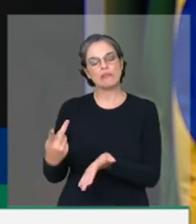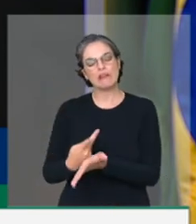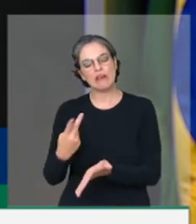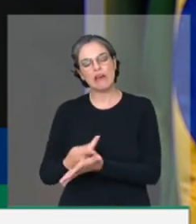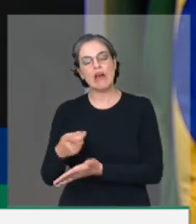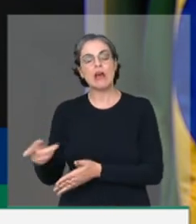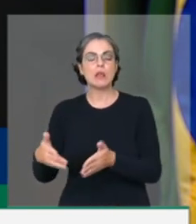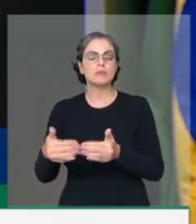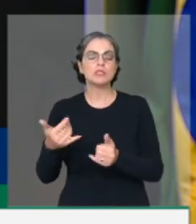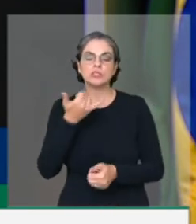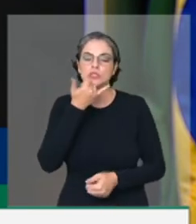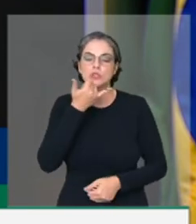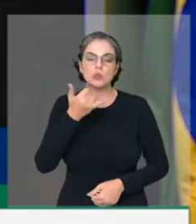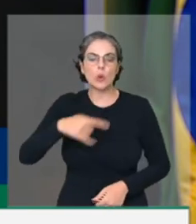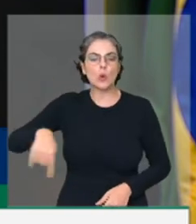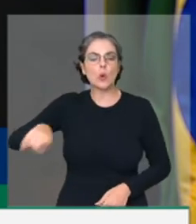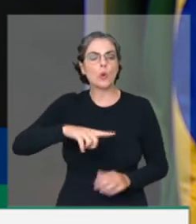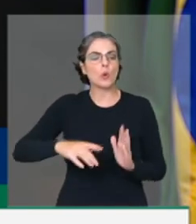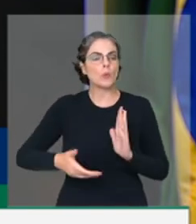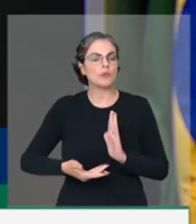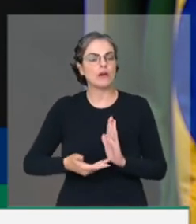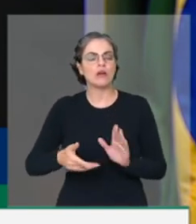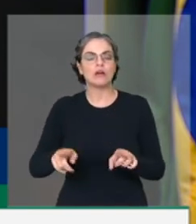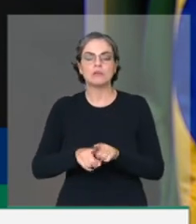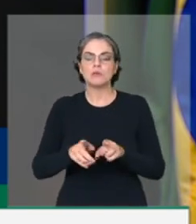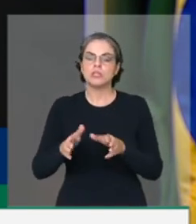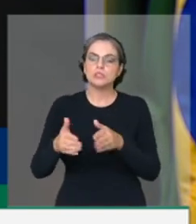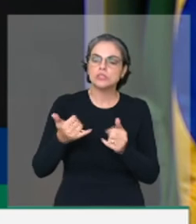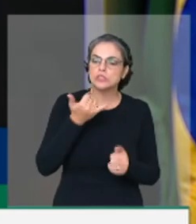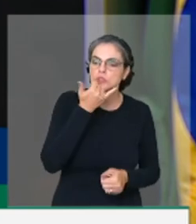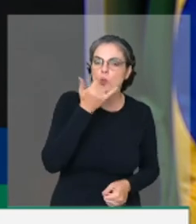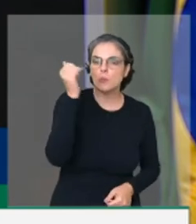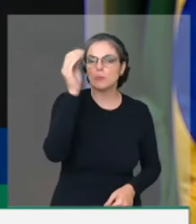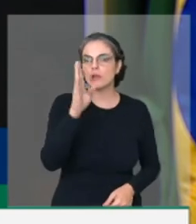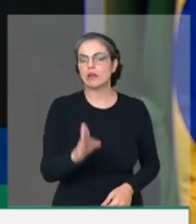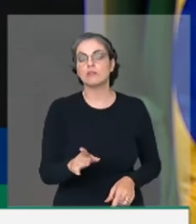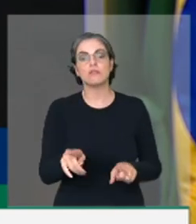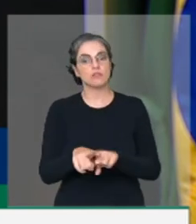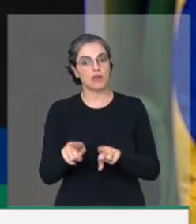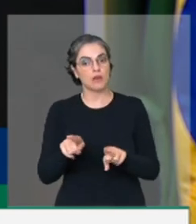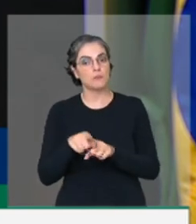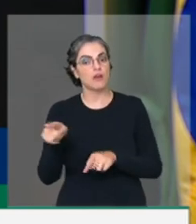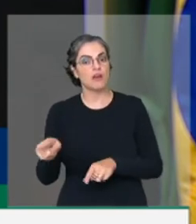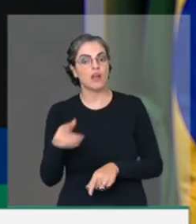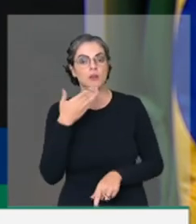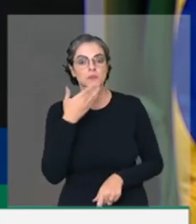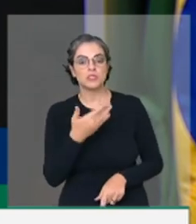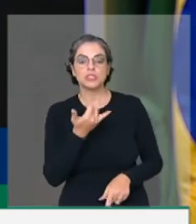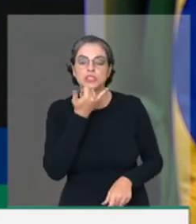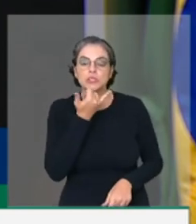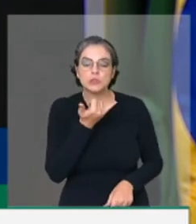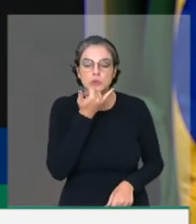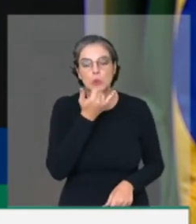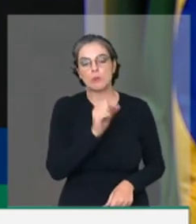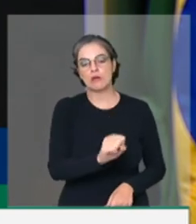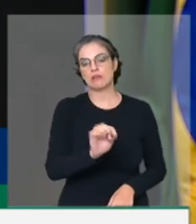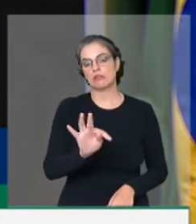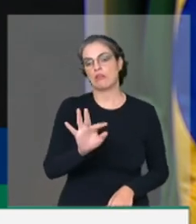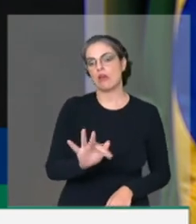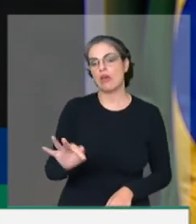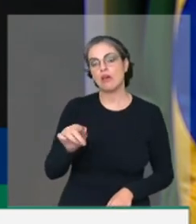pedindo desculpas à casa, pedindo desculpas à nação, pedindo desculpas, inclusive, ao STF, pelos